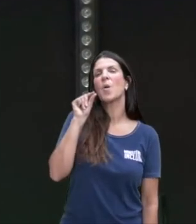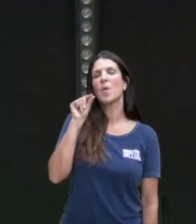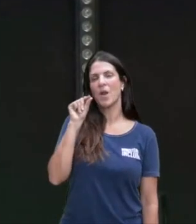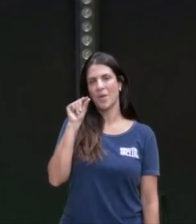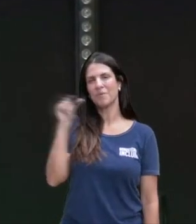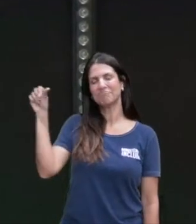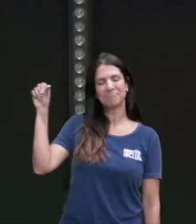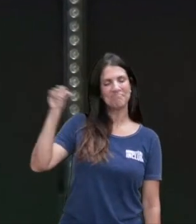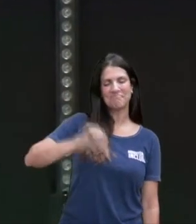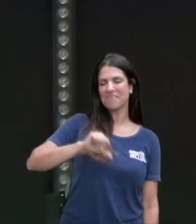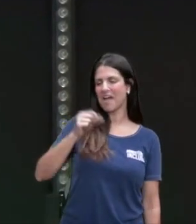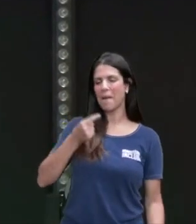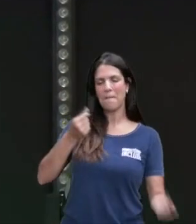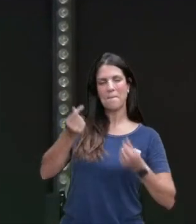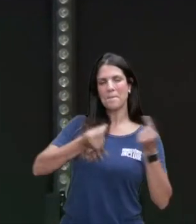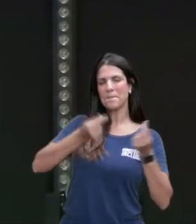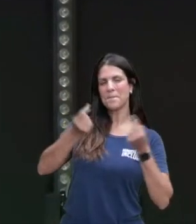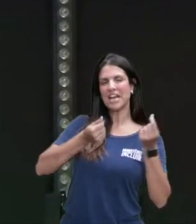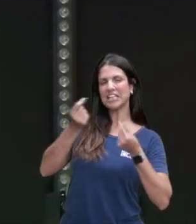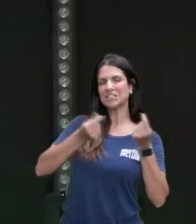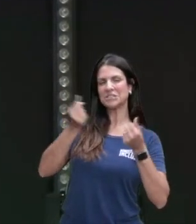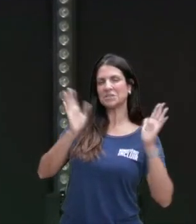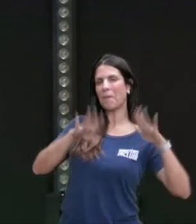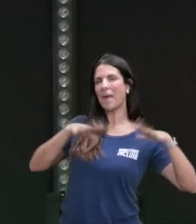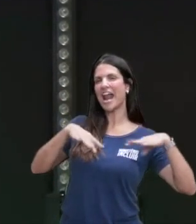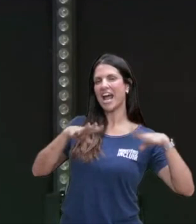precário preço para si mesmo